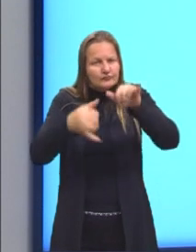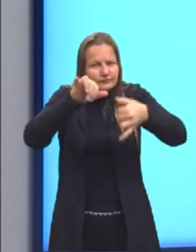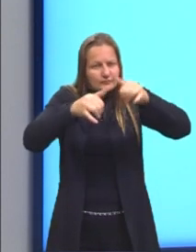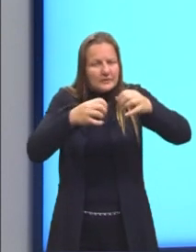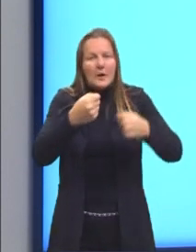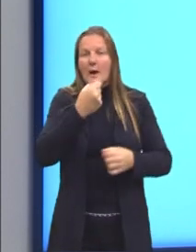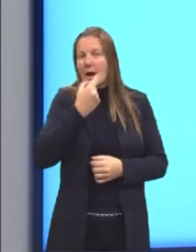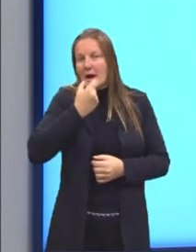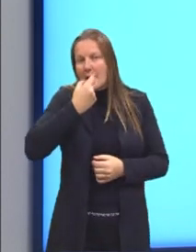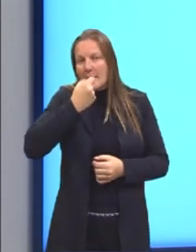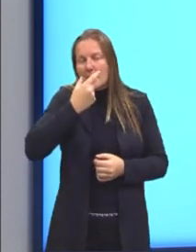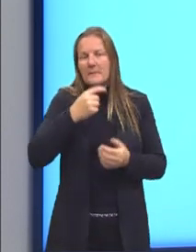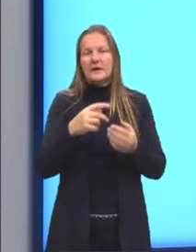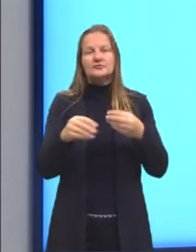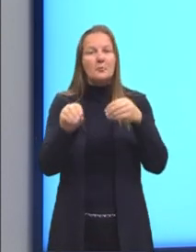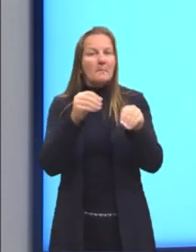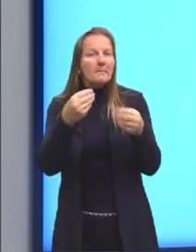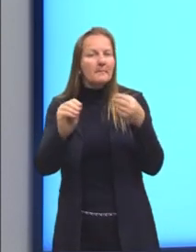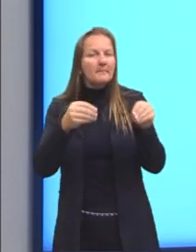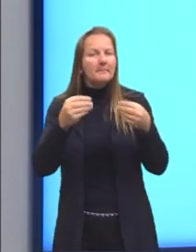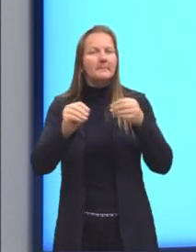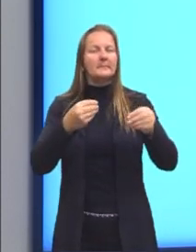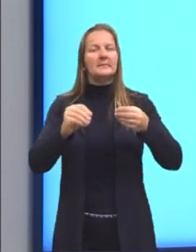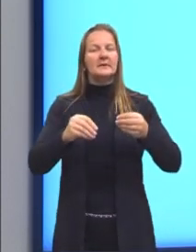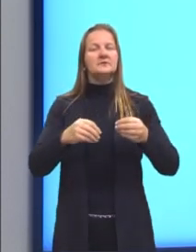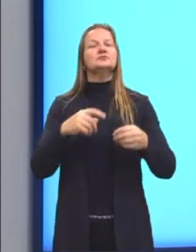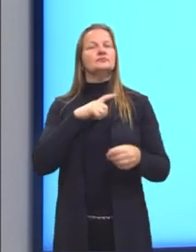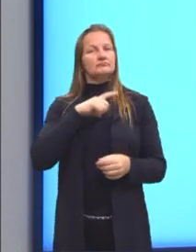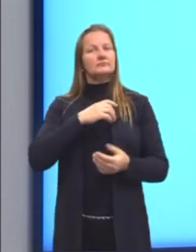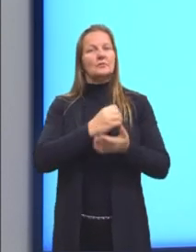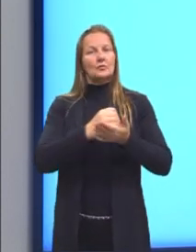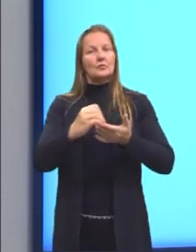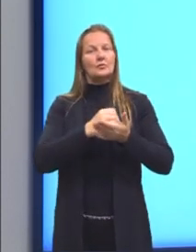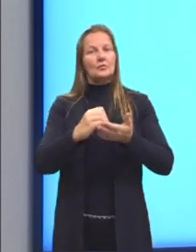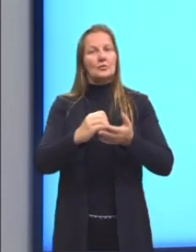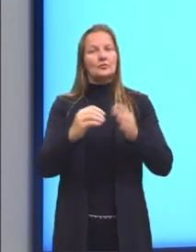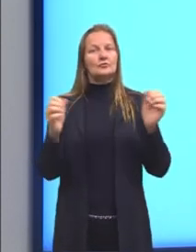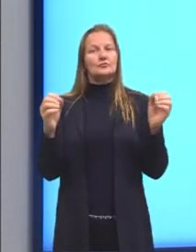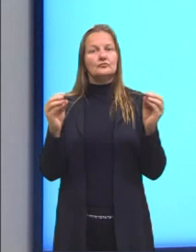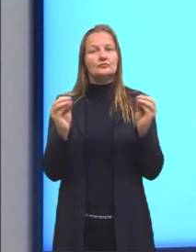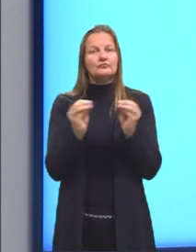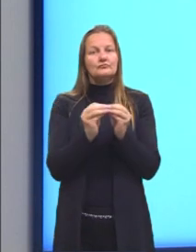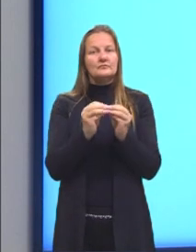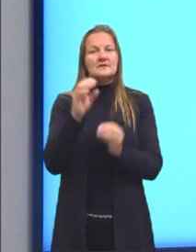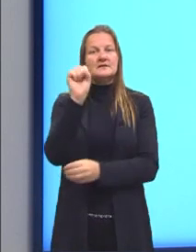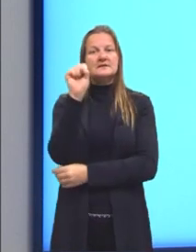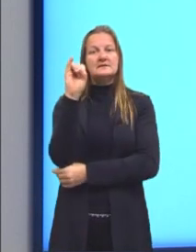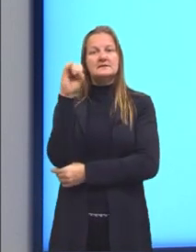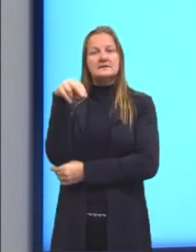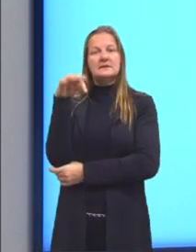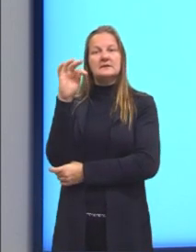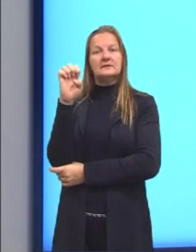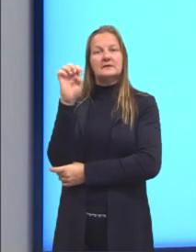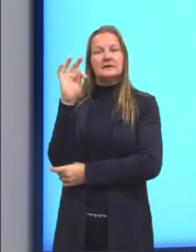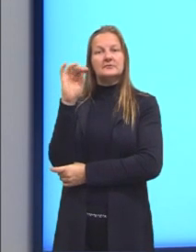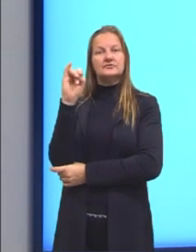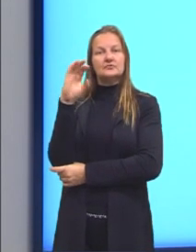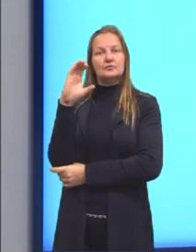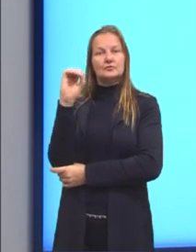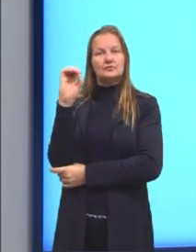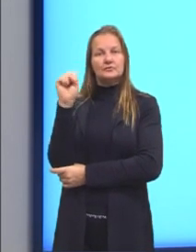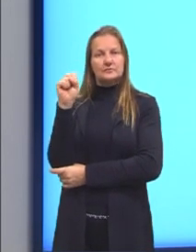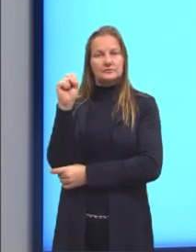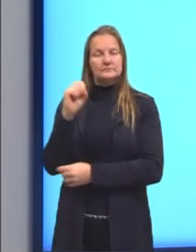como os medicamentos plásticos que são compostos e sintéticos Tá